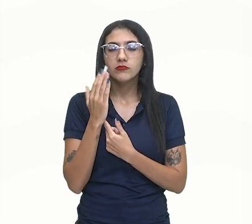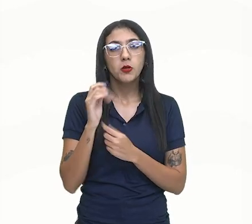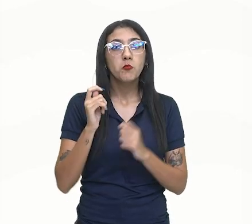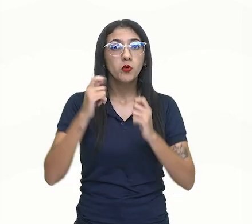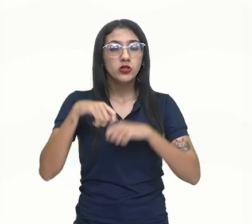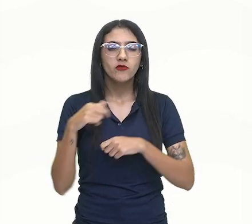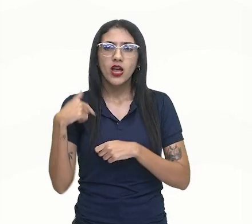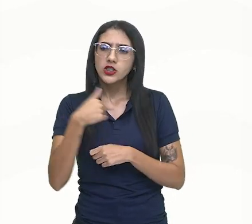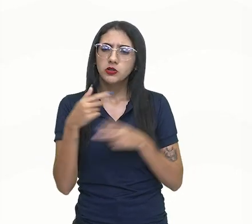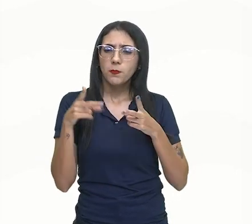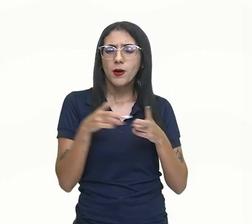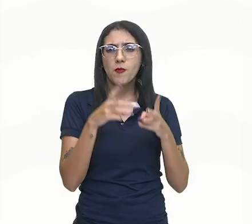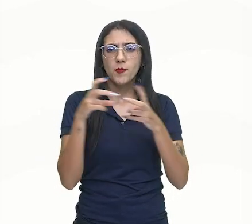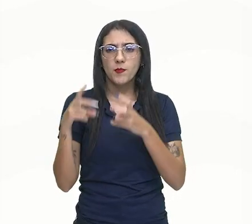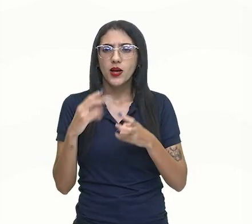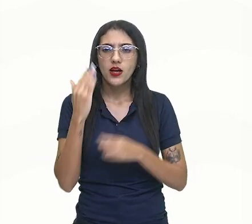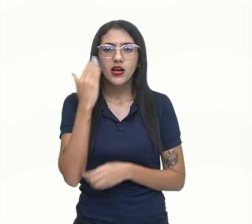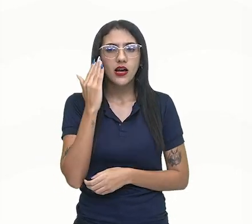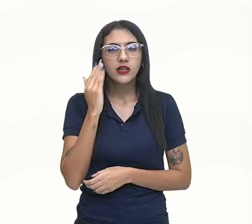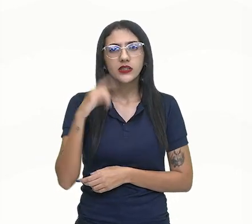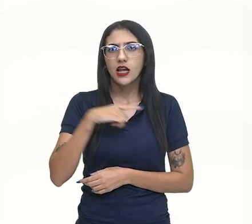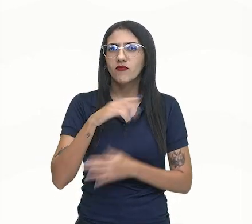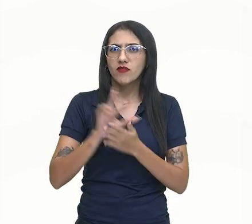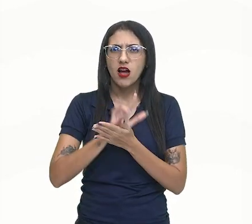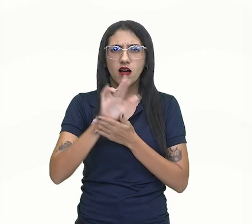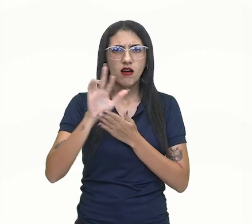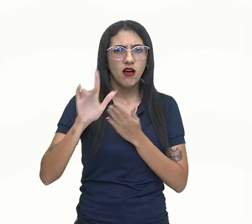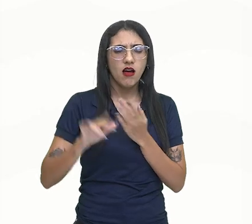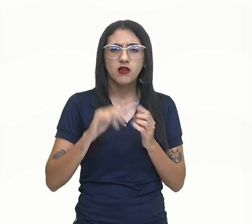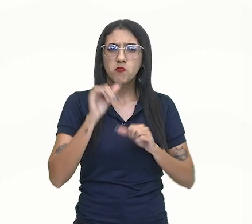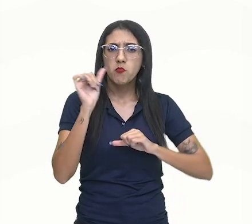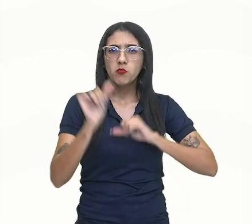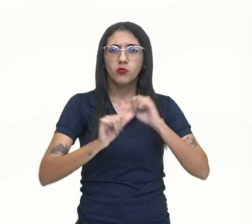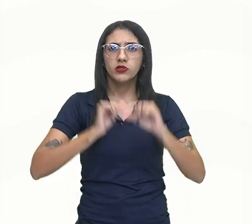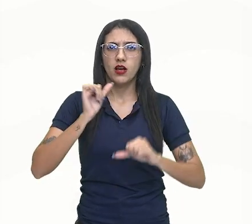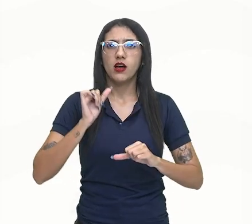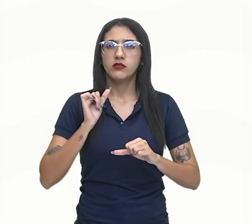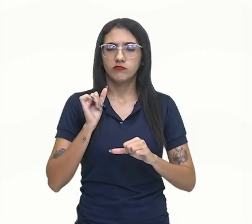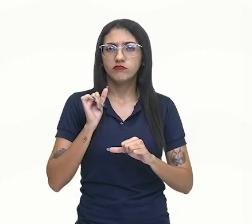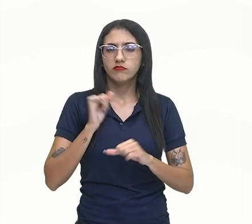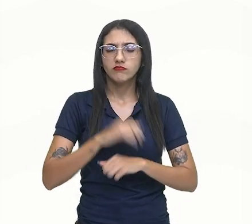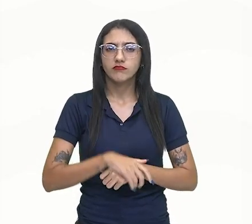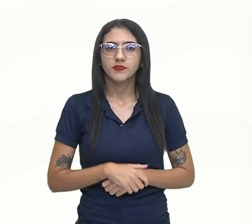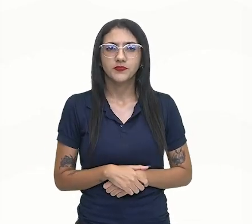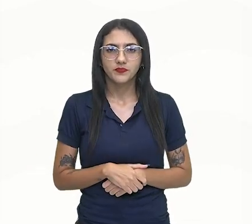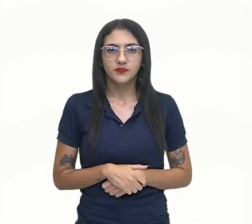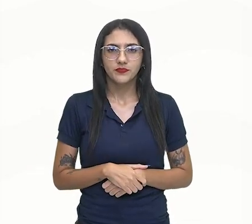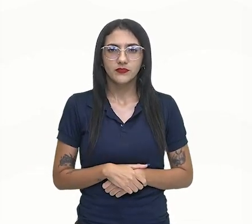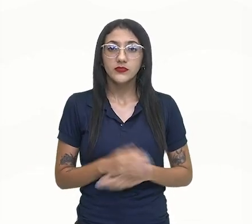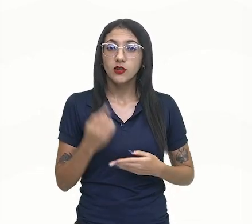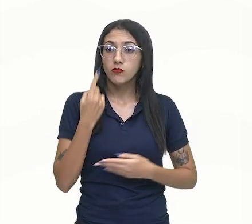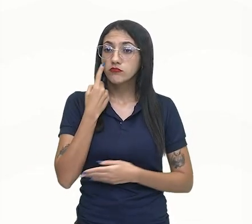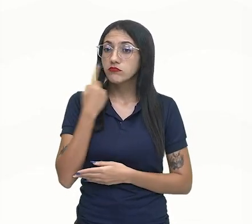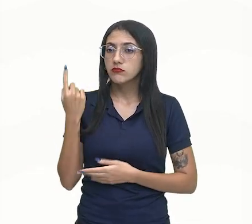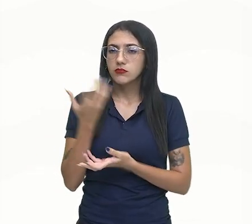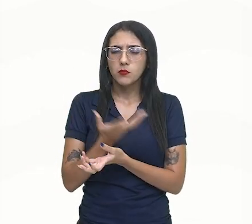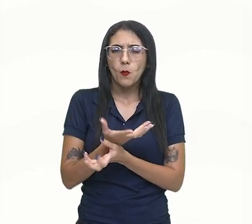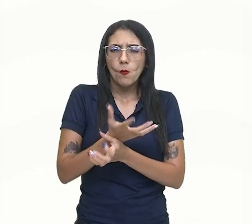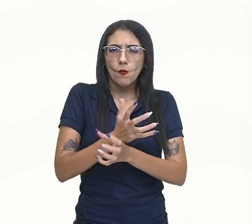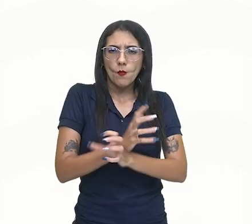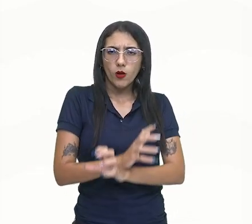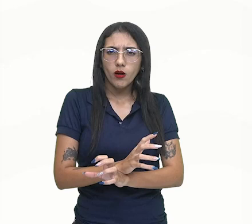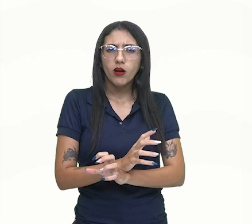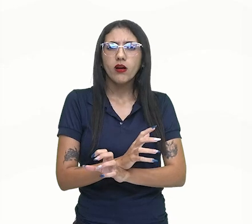permitem com que possa ter essas várias modificações ao longo do tempo. Então, nós temos os fósseis,